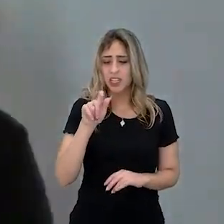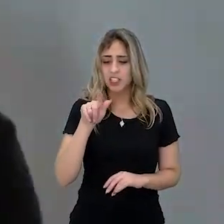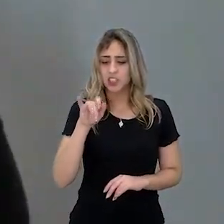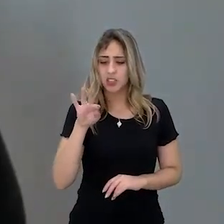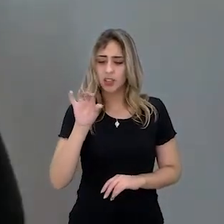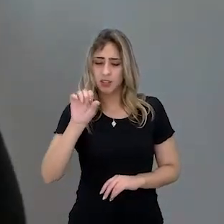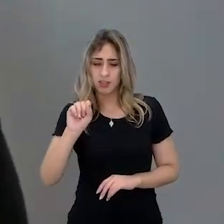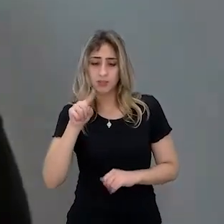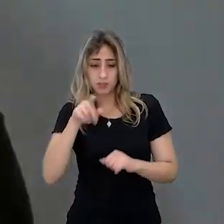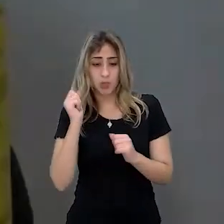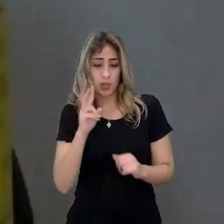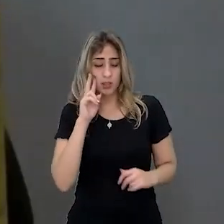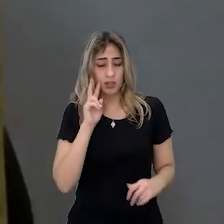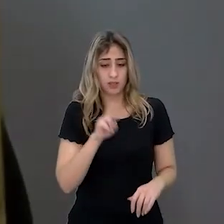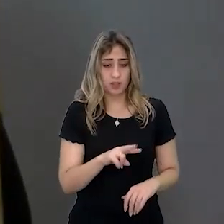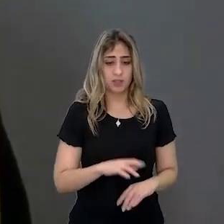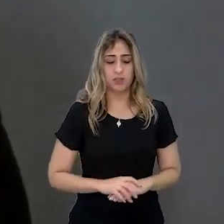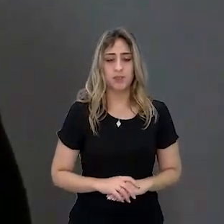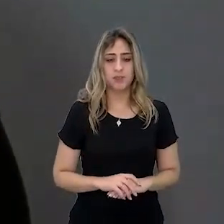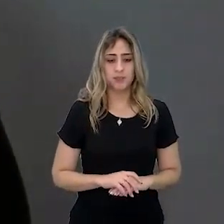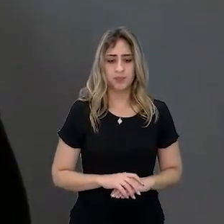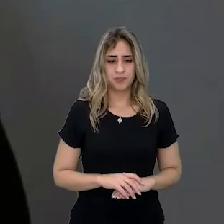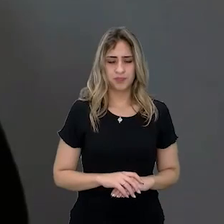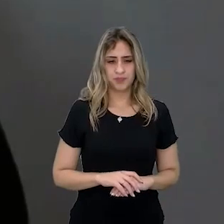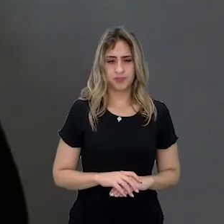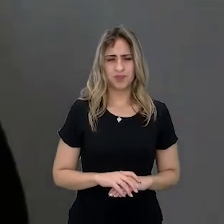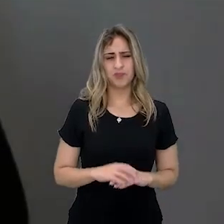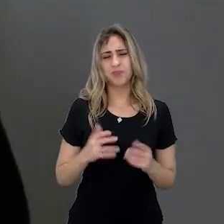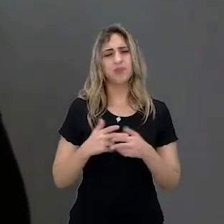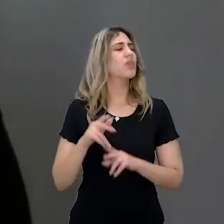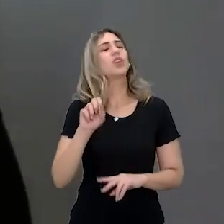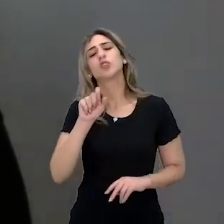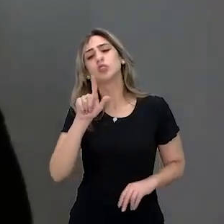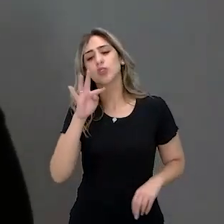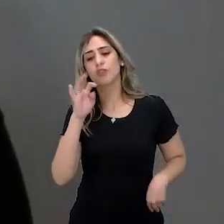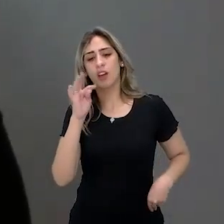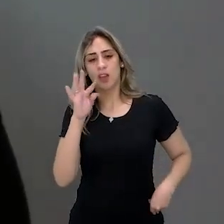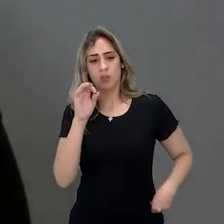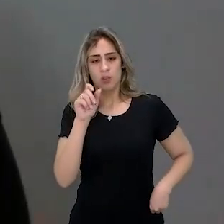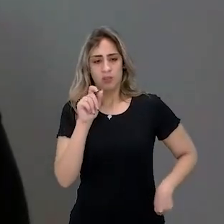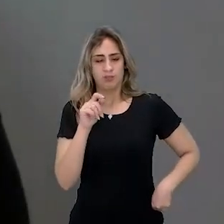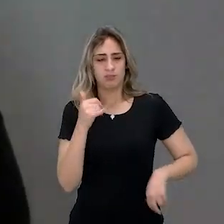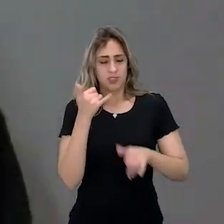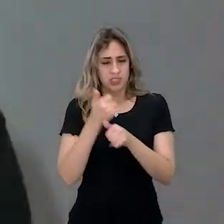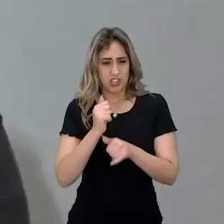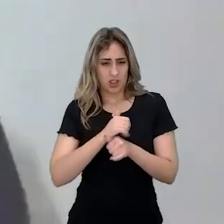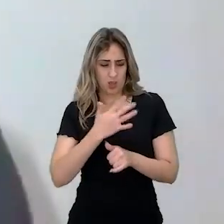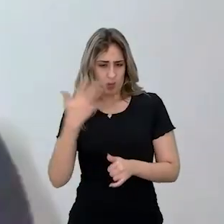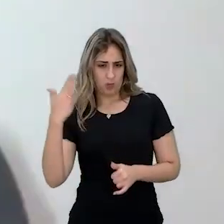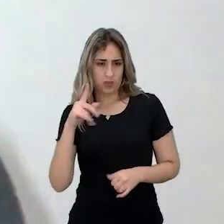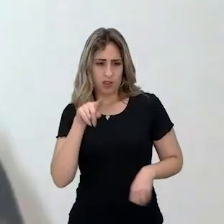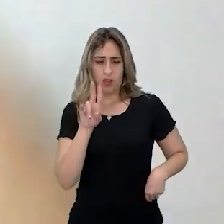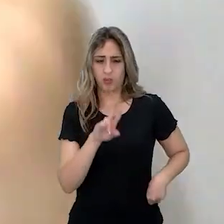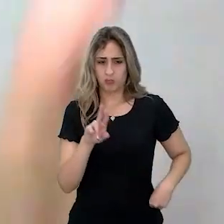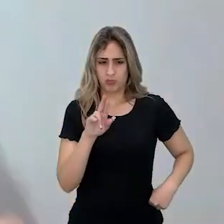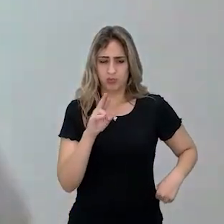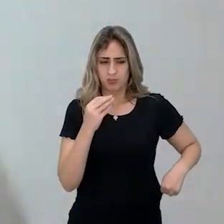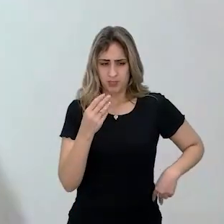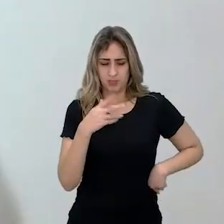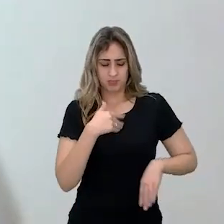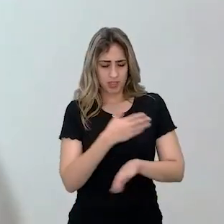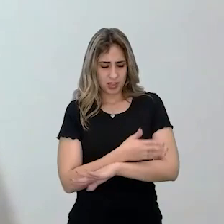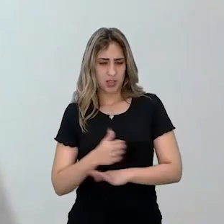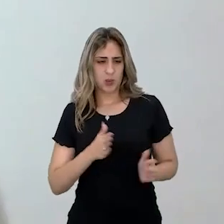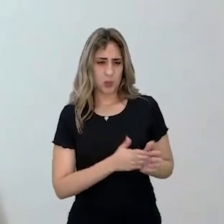eu ver se vocês conseguem ver, que de sulfato de alumínio, né, um reagente que é utilizado logo no início